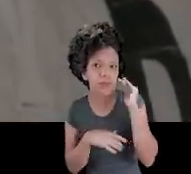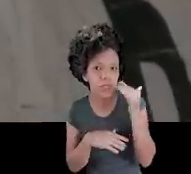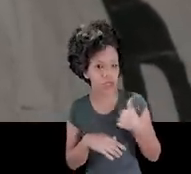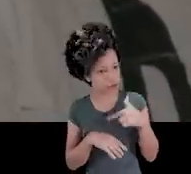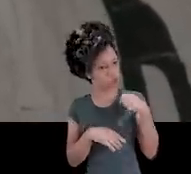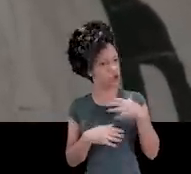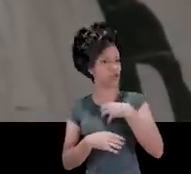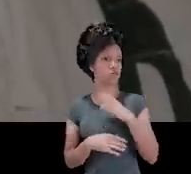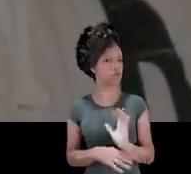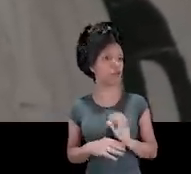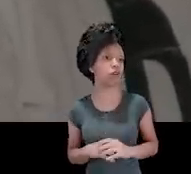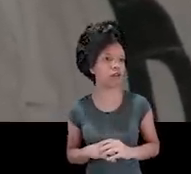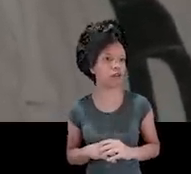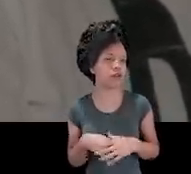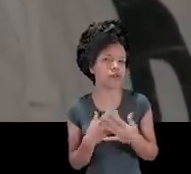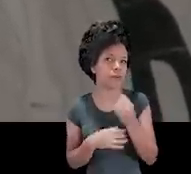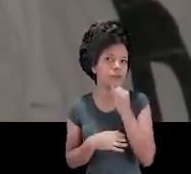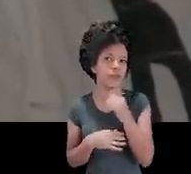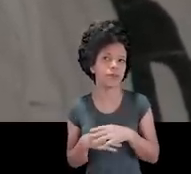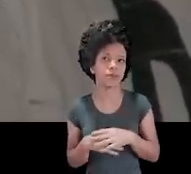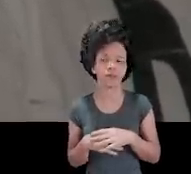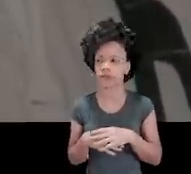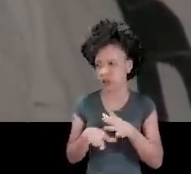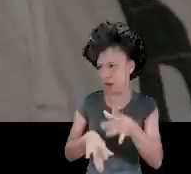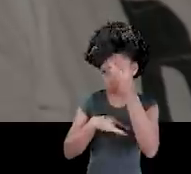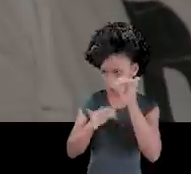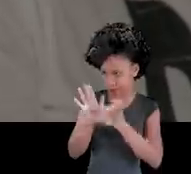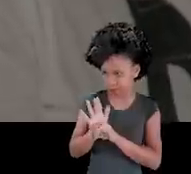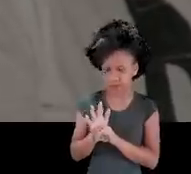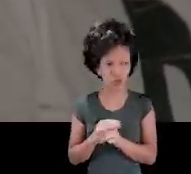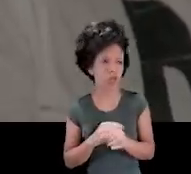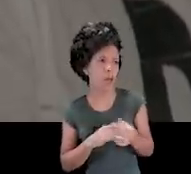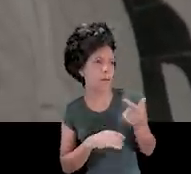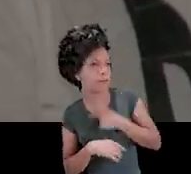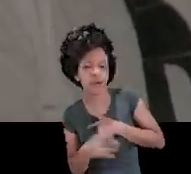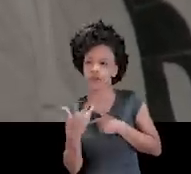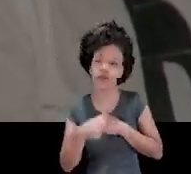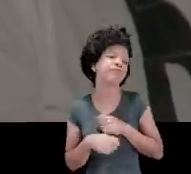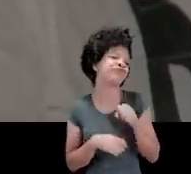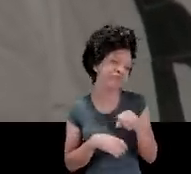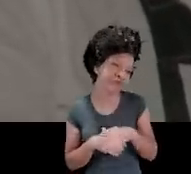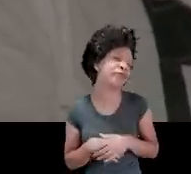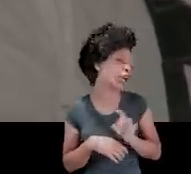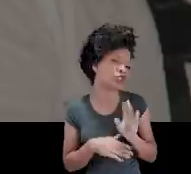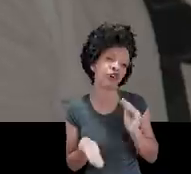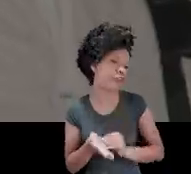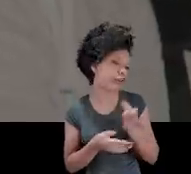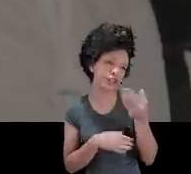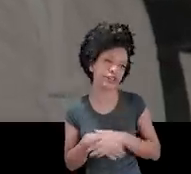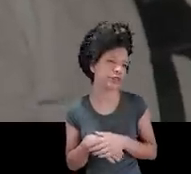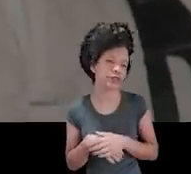assim. Então, tipo assim, eu, todo mundo apropriação chega, cultural. Não é ou tá bonito ou tá feio. É, só falta isso.